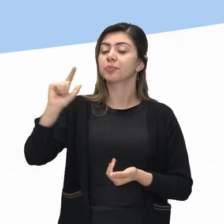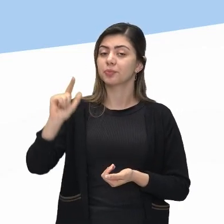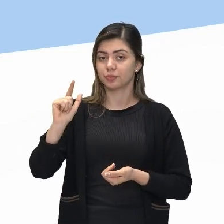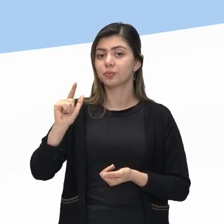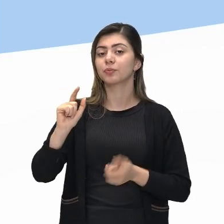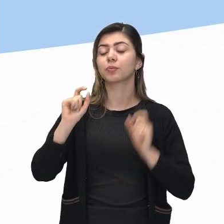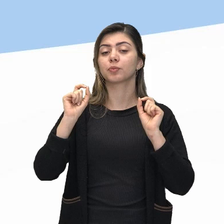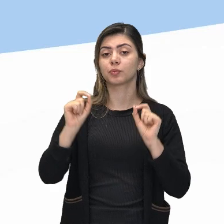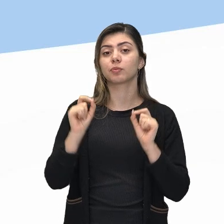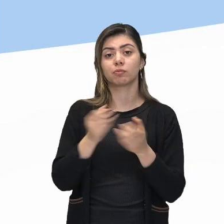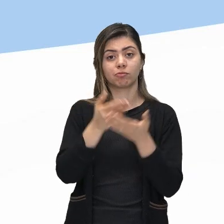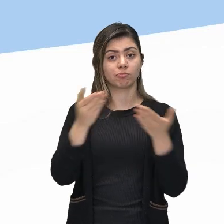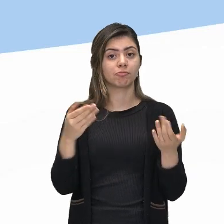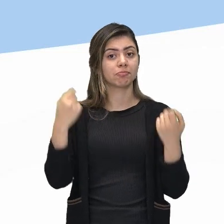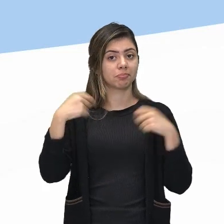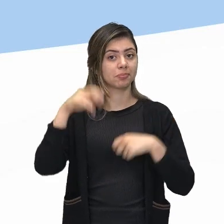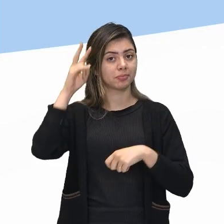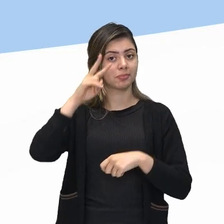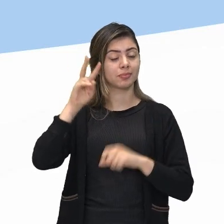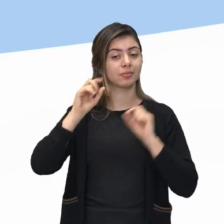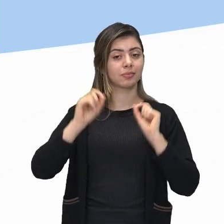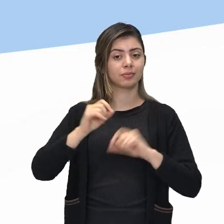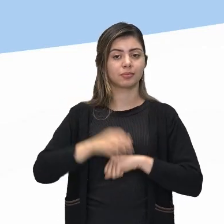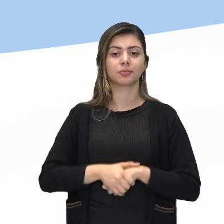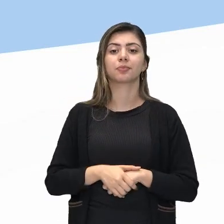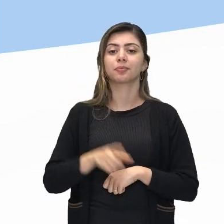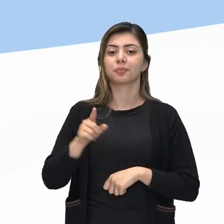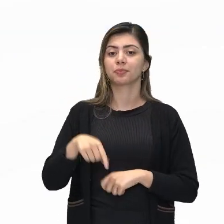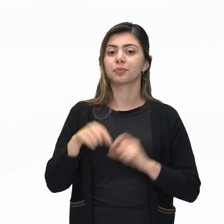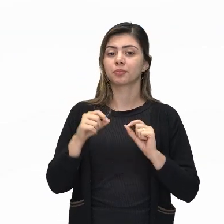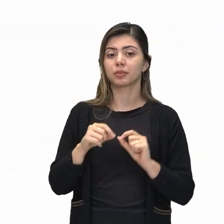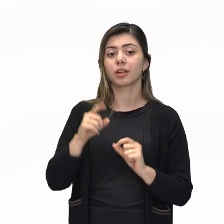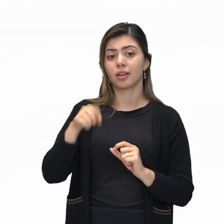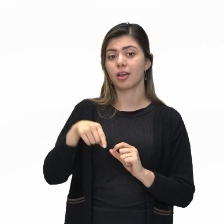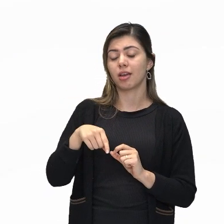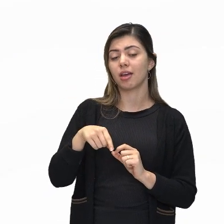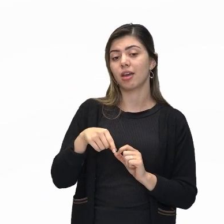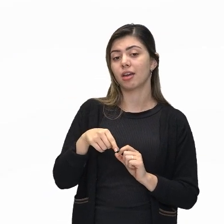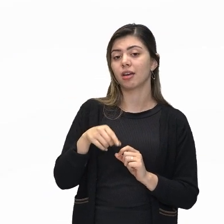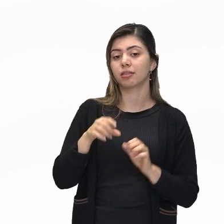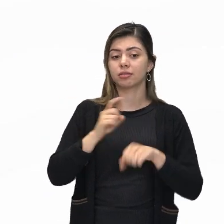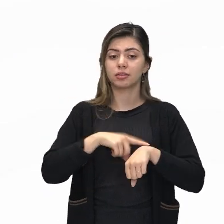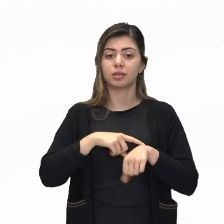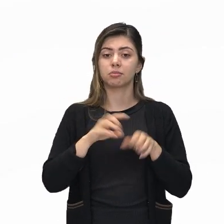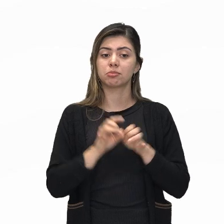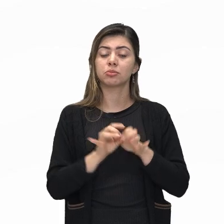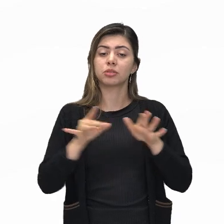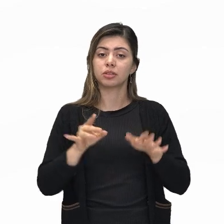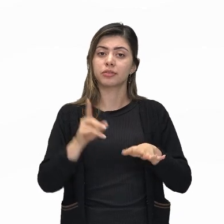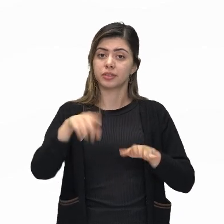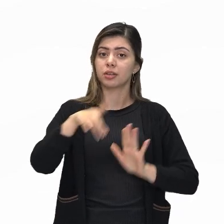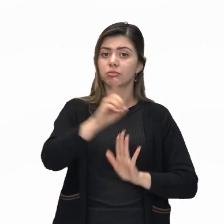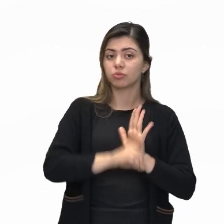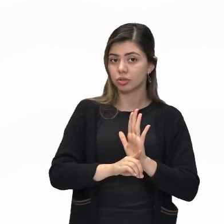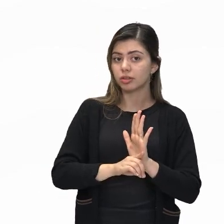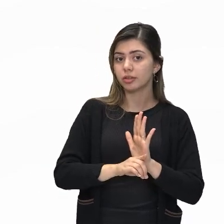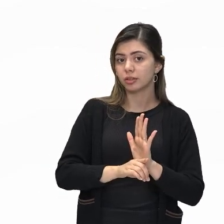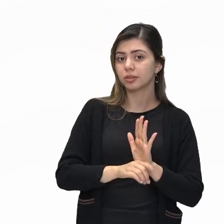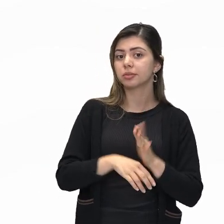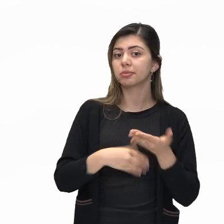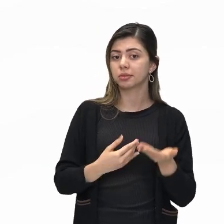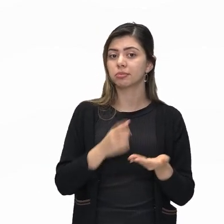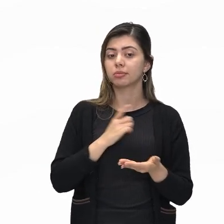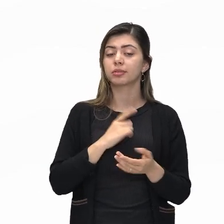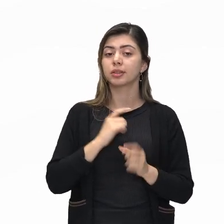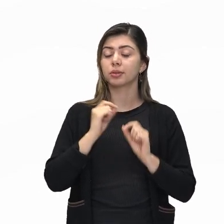bom vocês relembrarem é a questão do lazer como um direito. Como vocês vão observar, o lazer ele é um direito garantido